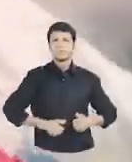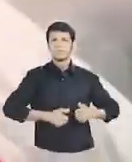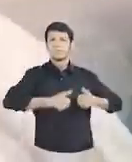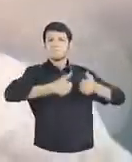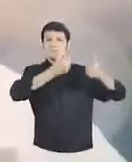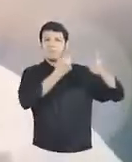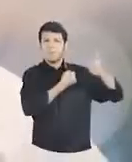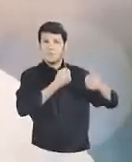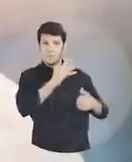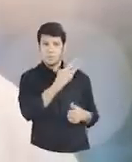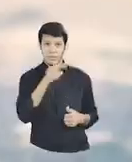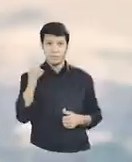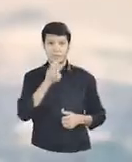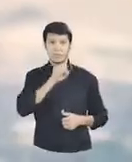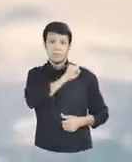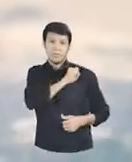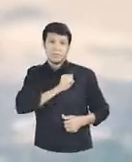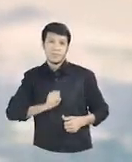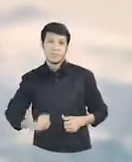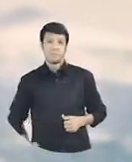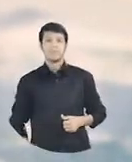Amazonas, meu amor,